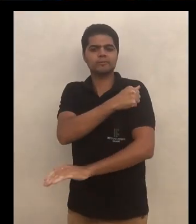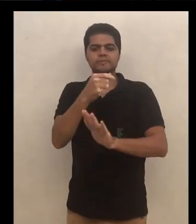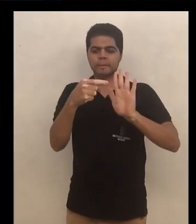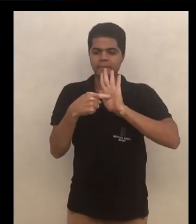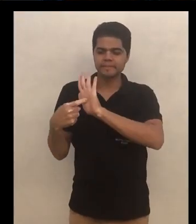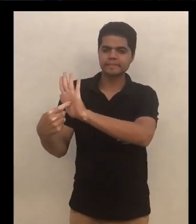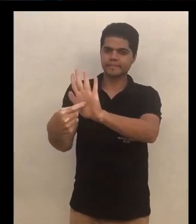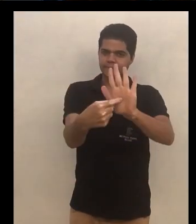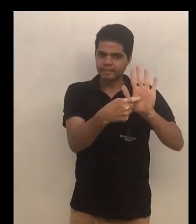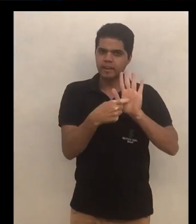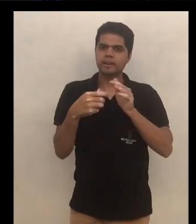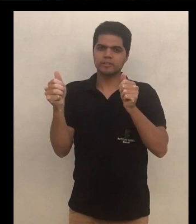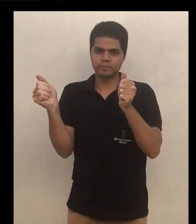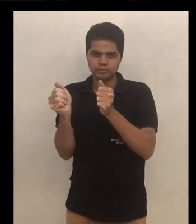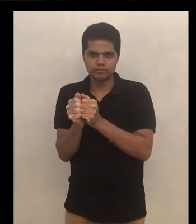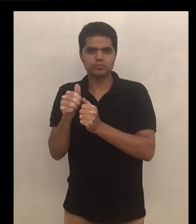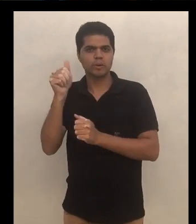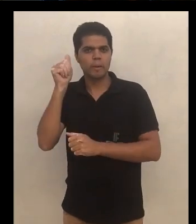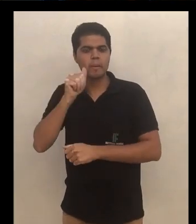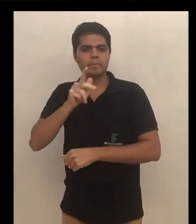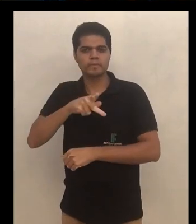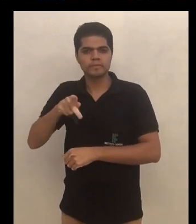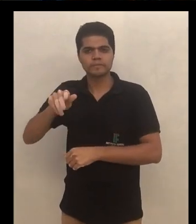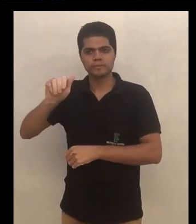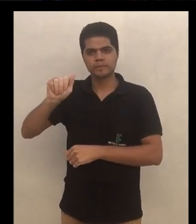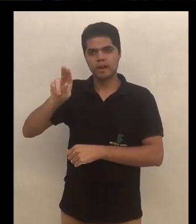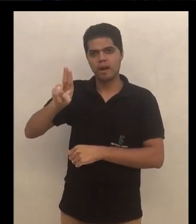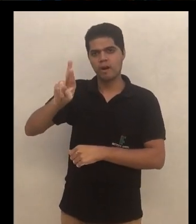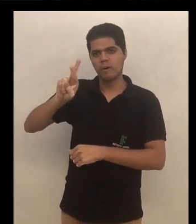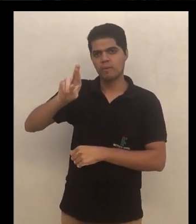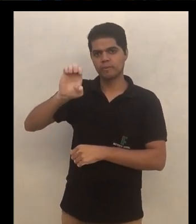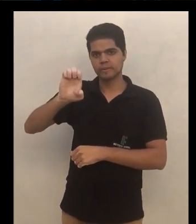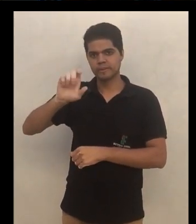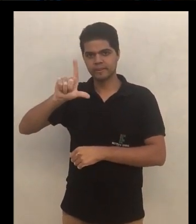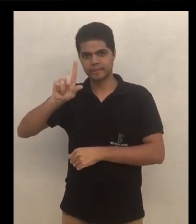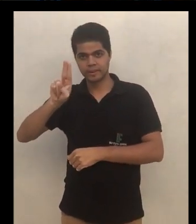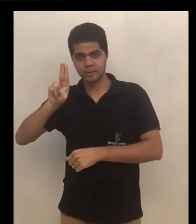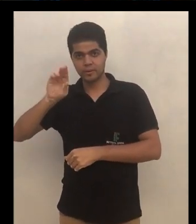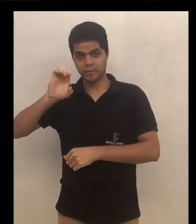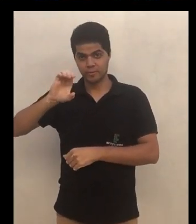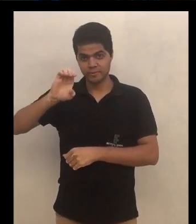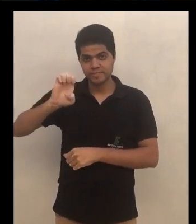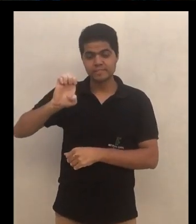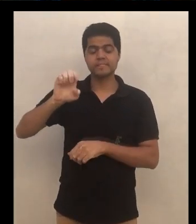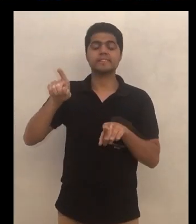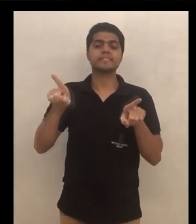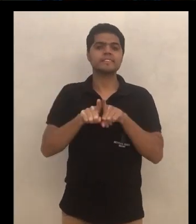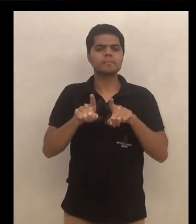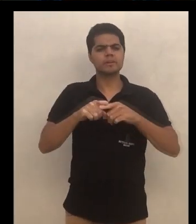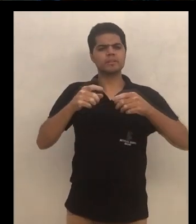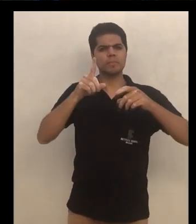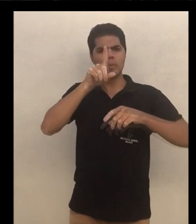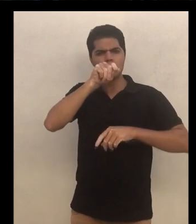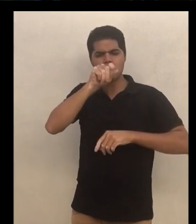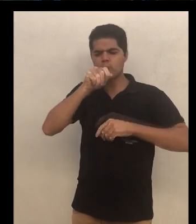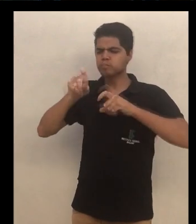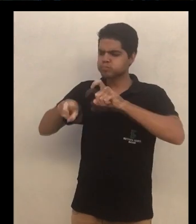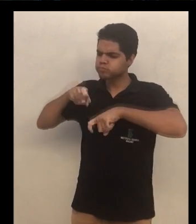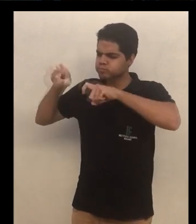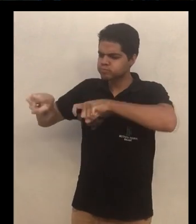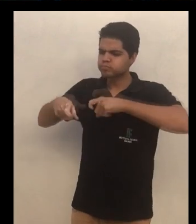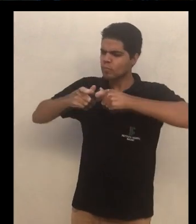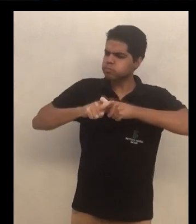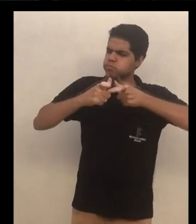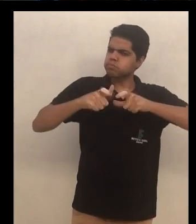alunos apresentaram, juntamente com a professora Aureluce. Logo depois, a avicultura foi crescendo, as lojas